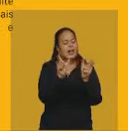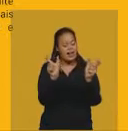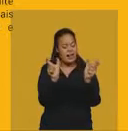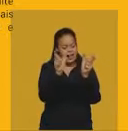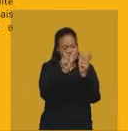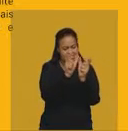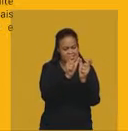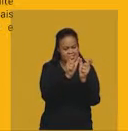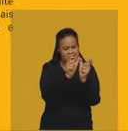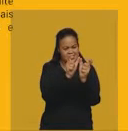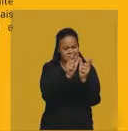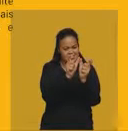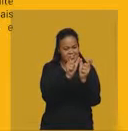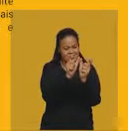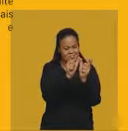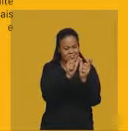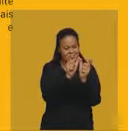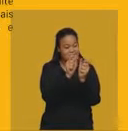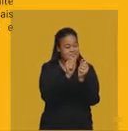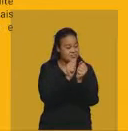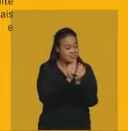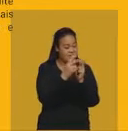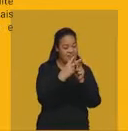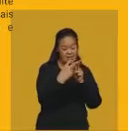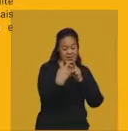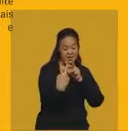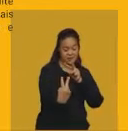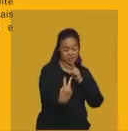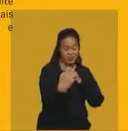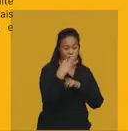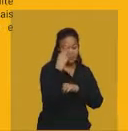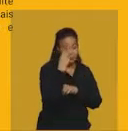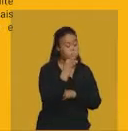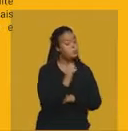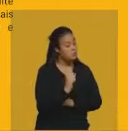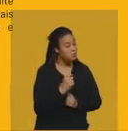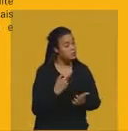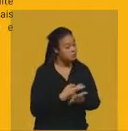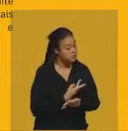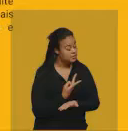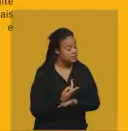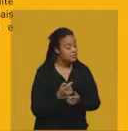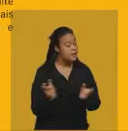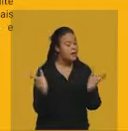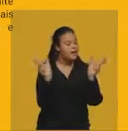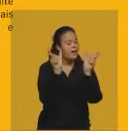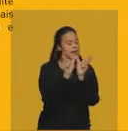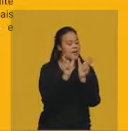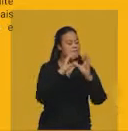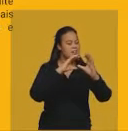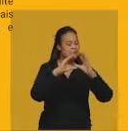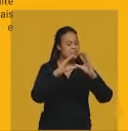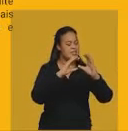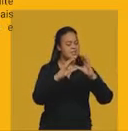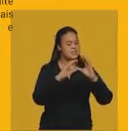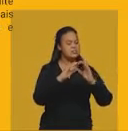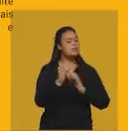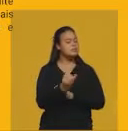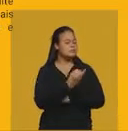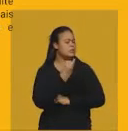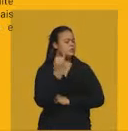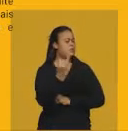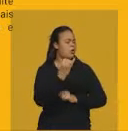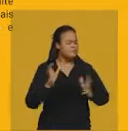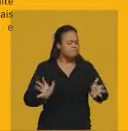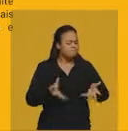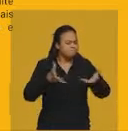que o trabalho remoto seja o futuro, acredito que a comunicação assíncrona é um fator ainda mais importante na produtividade